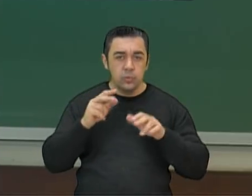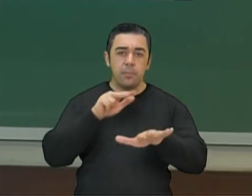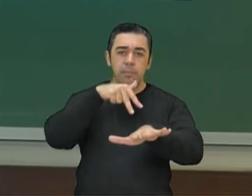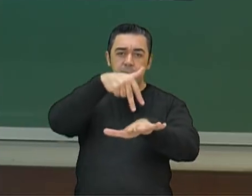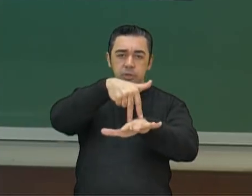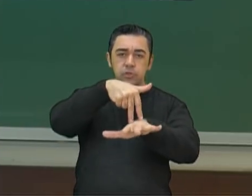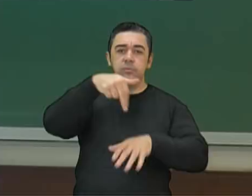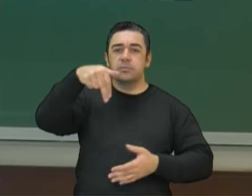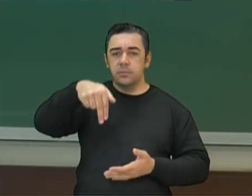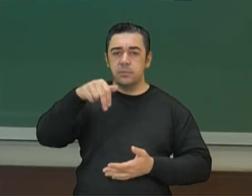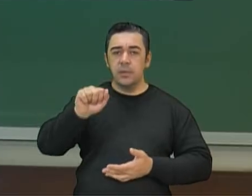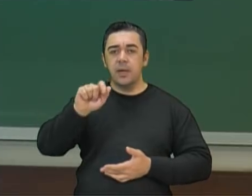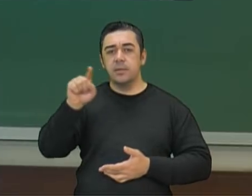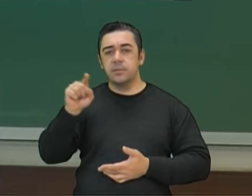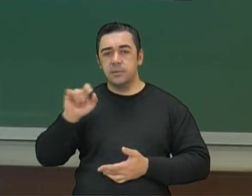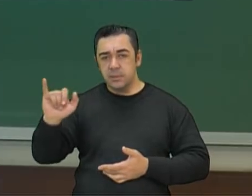ó.